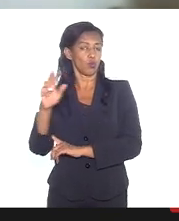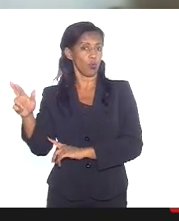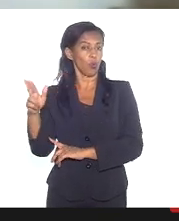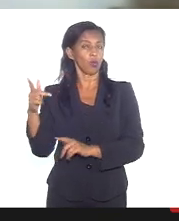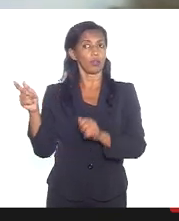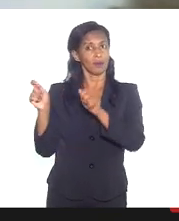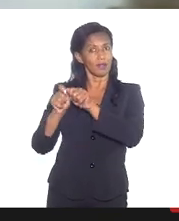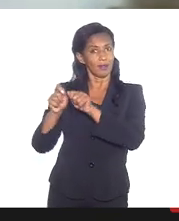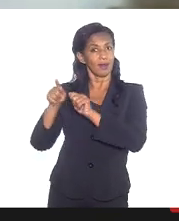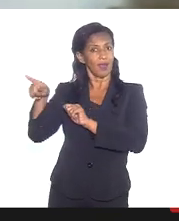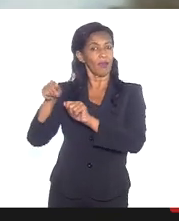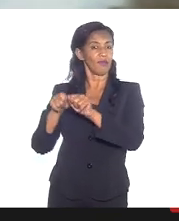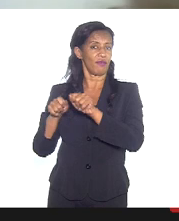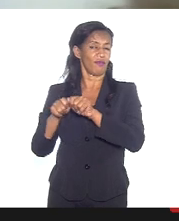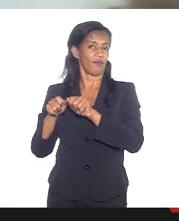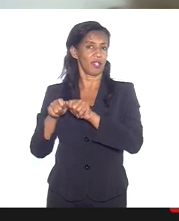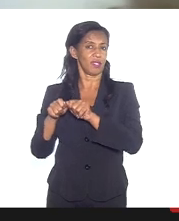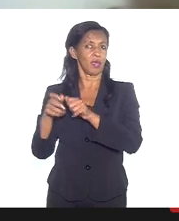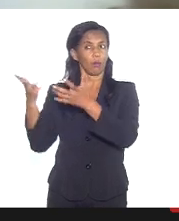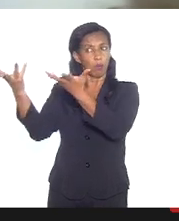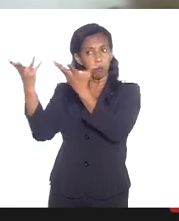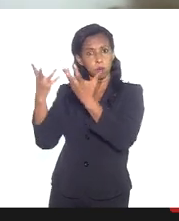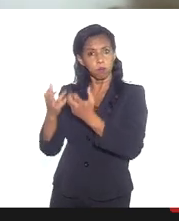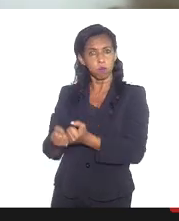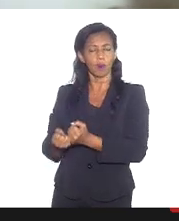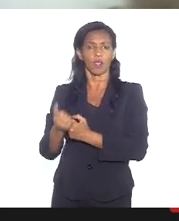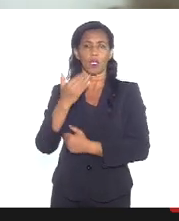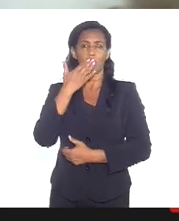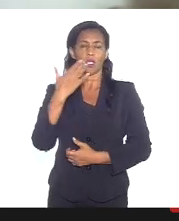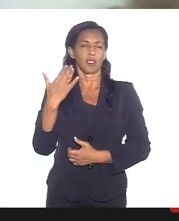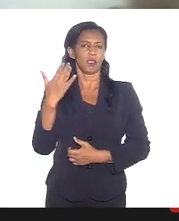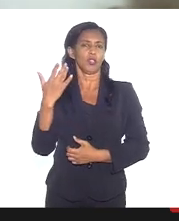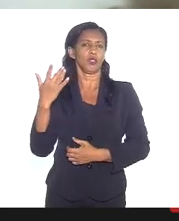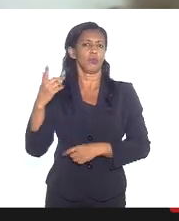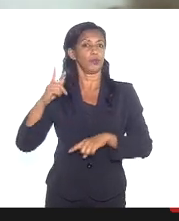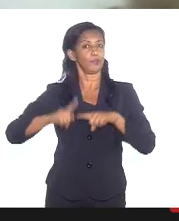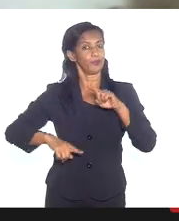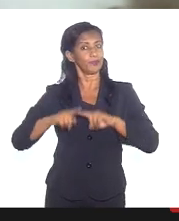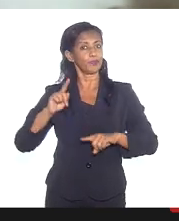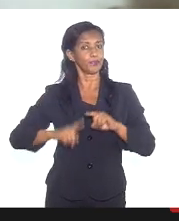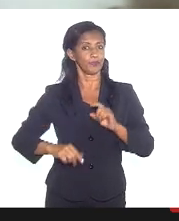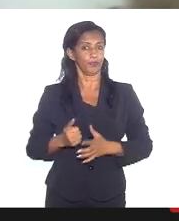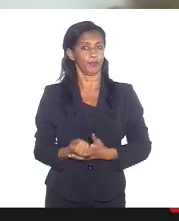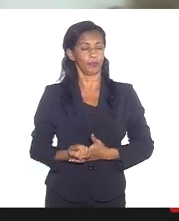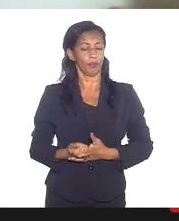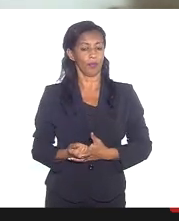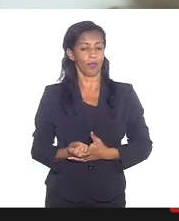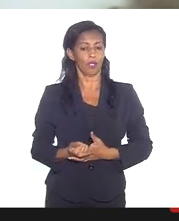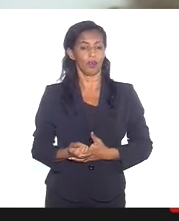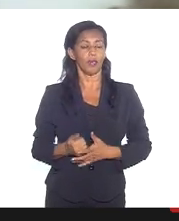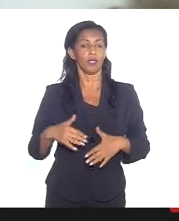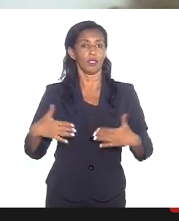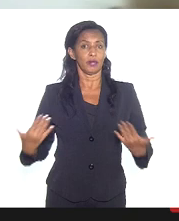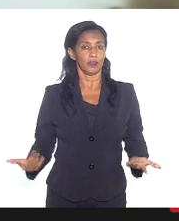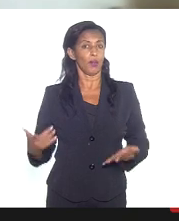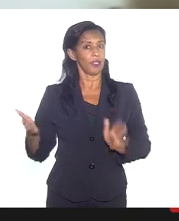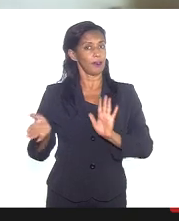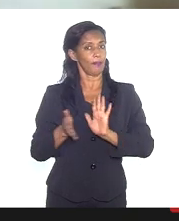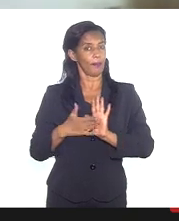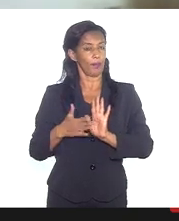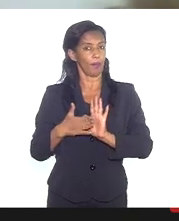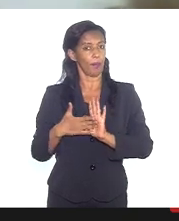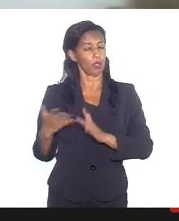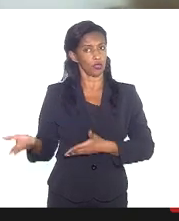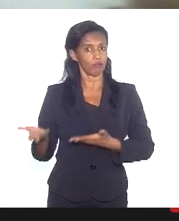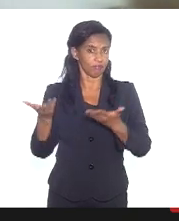terminais para receber esse tipo de produto. Parece que essa proposta que